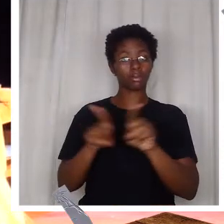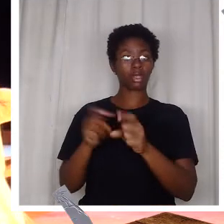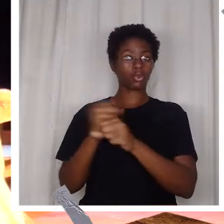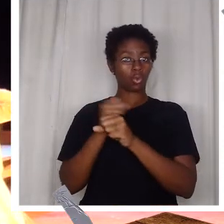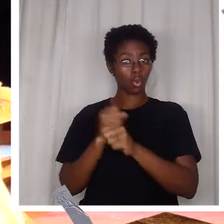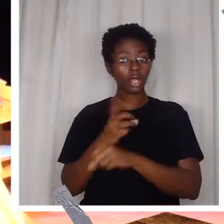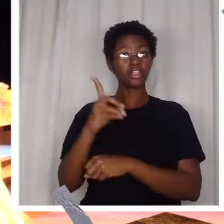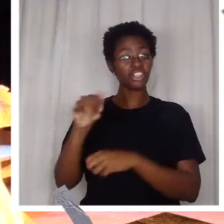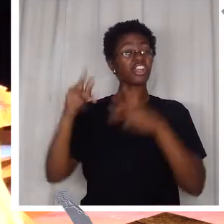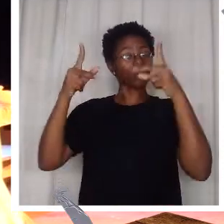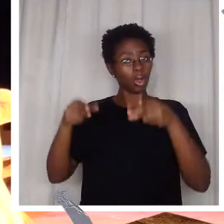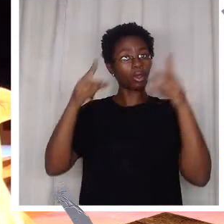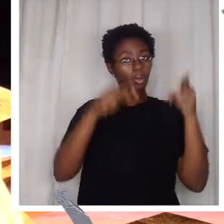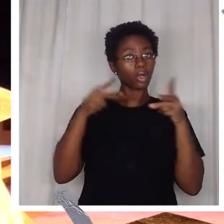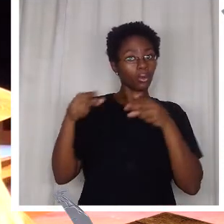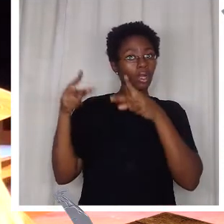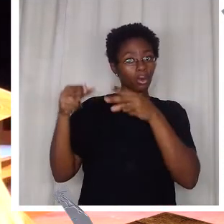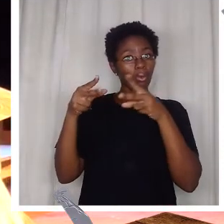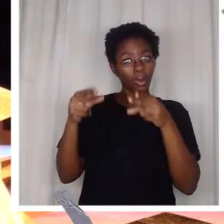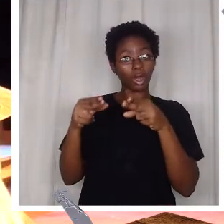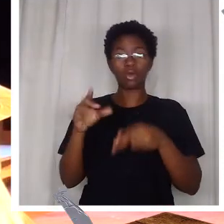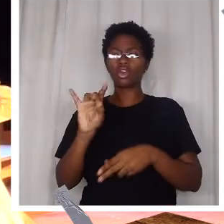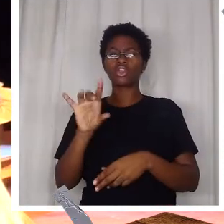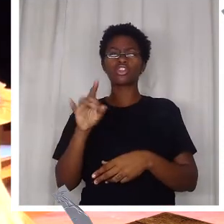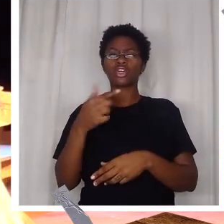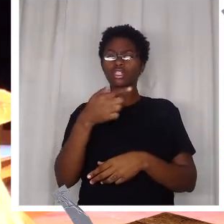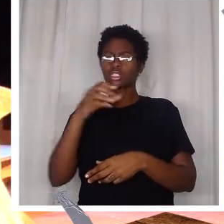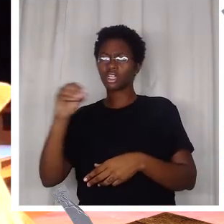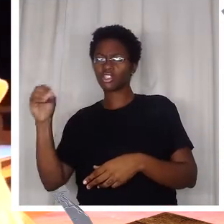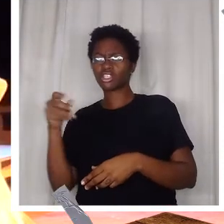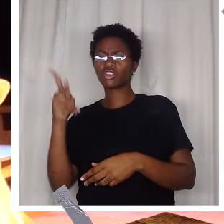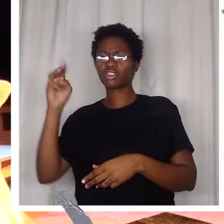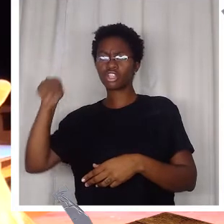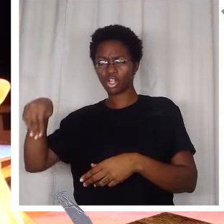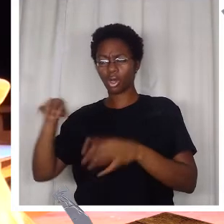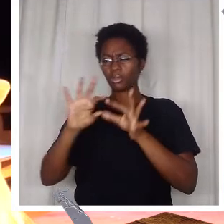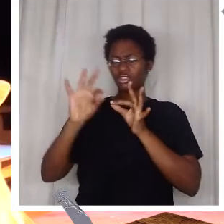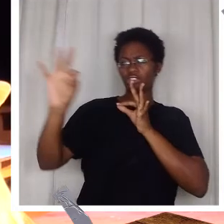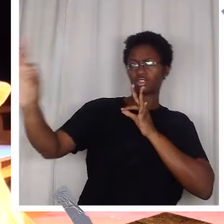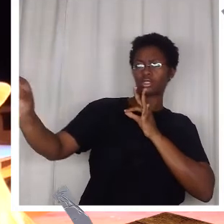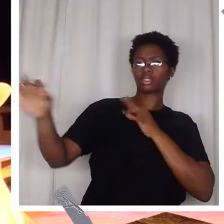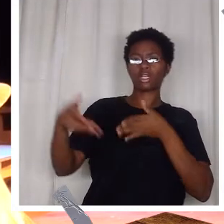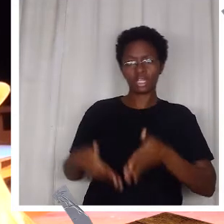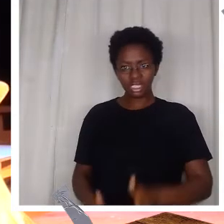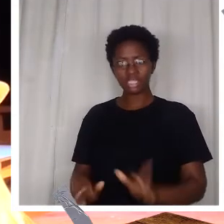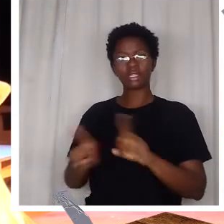mesmo dia, e apenas a 700 quilômetros de Abdias do Nascimento.